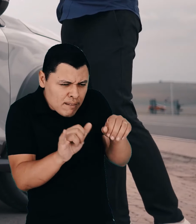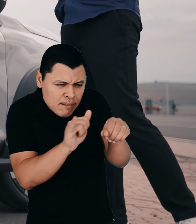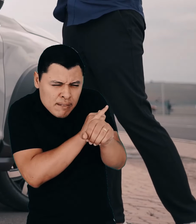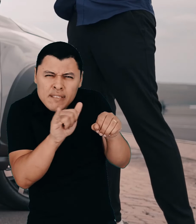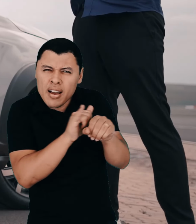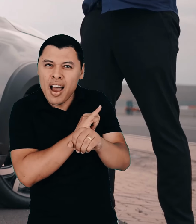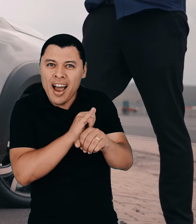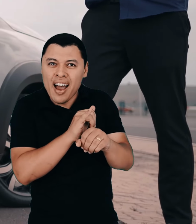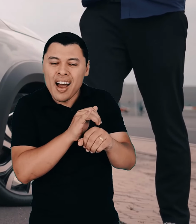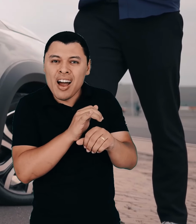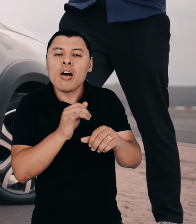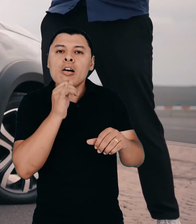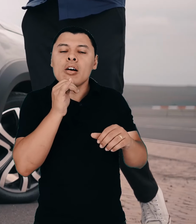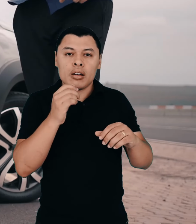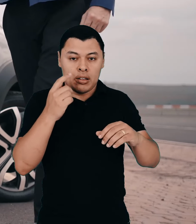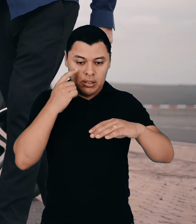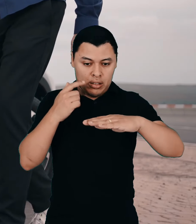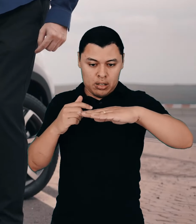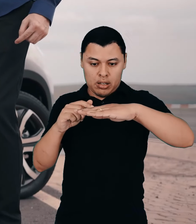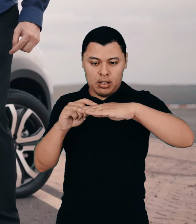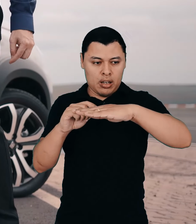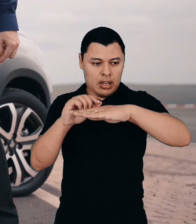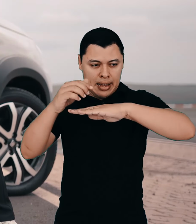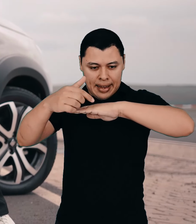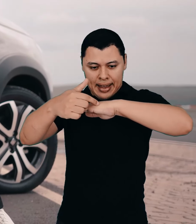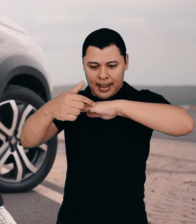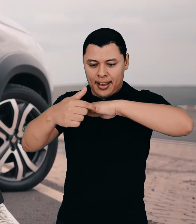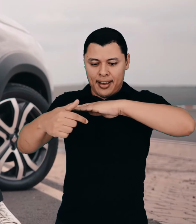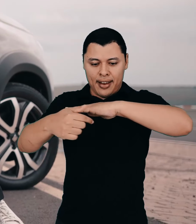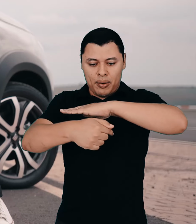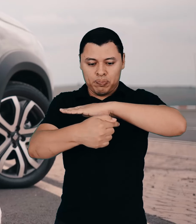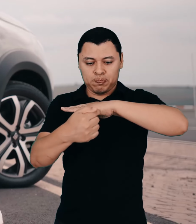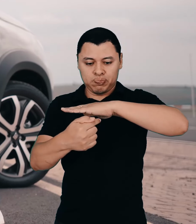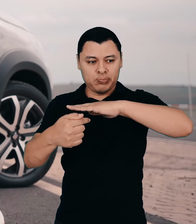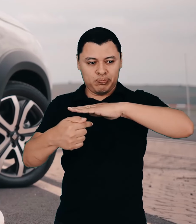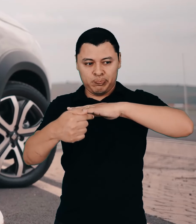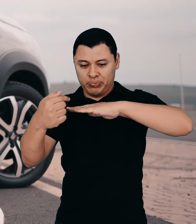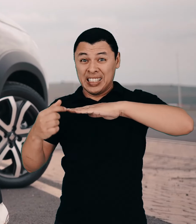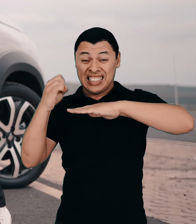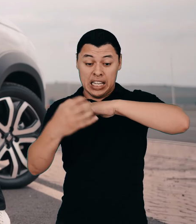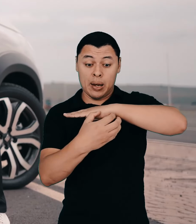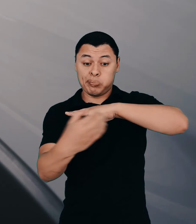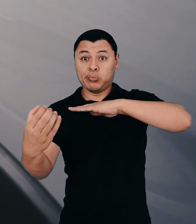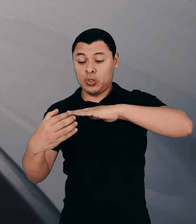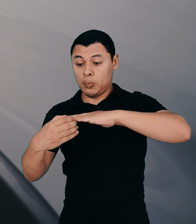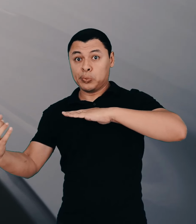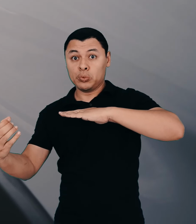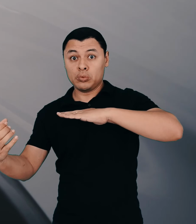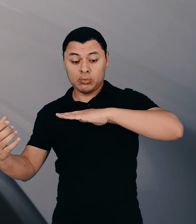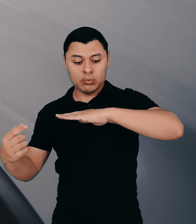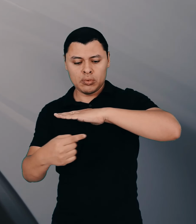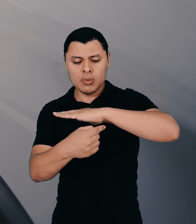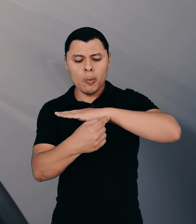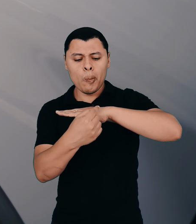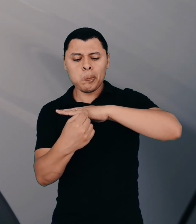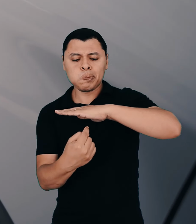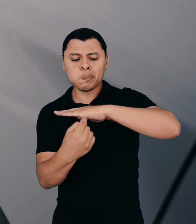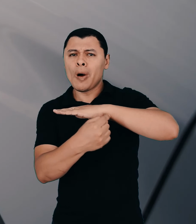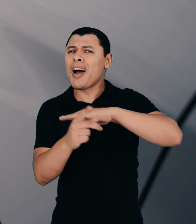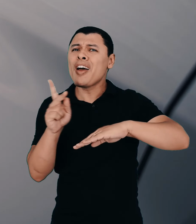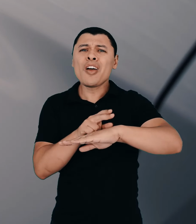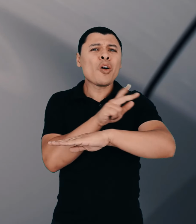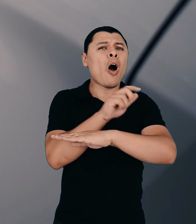própria. Exemplo, o corte aqui dessas moldura aqui do paralama, se você tirar essa moldura aqui, o paralama é redondo, exatamente como no